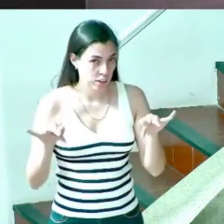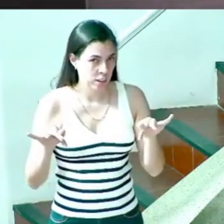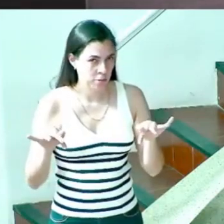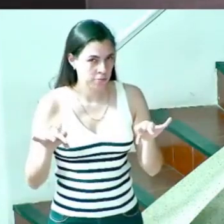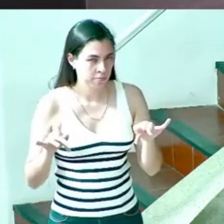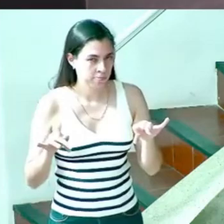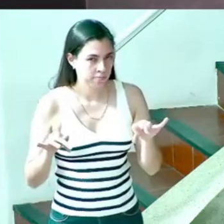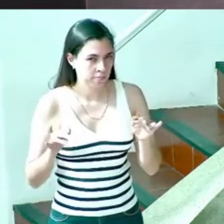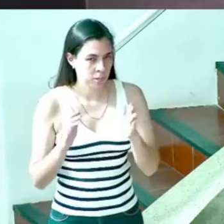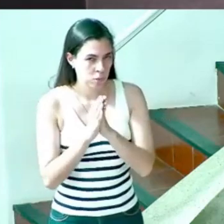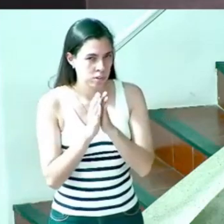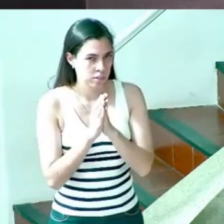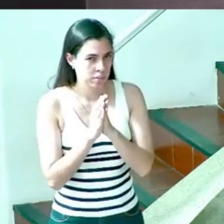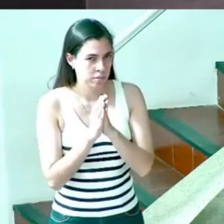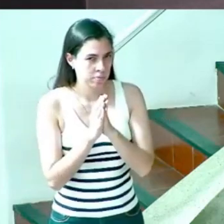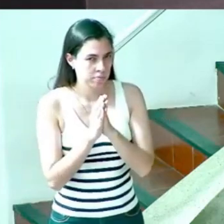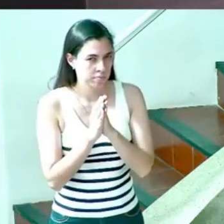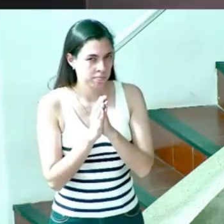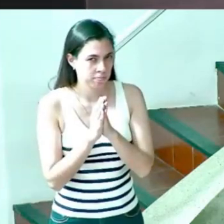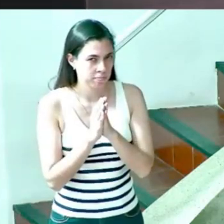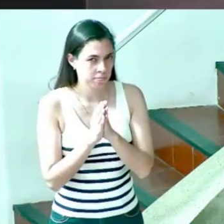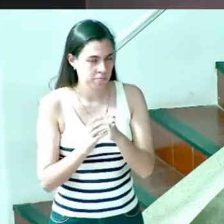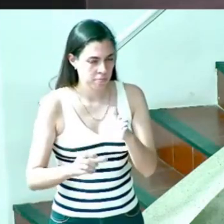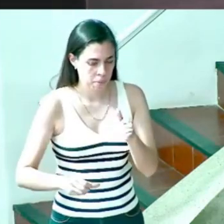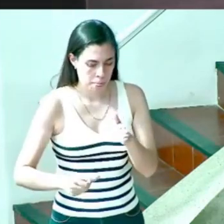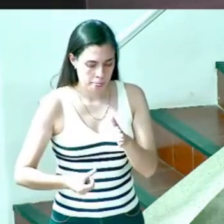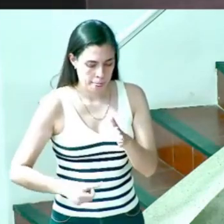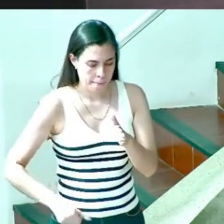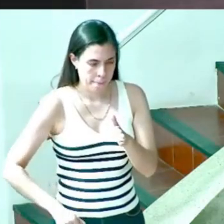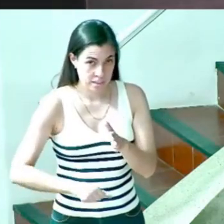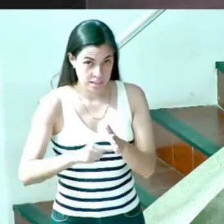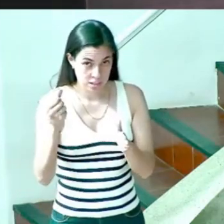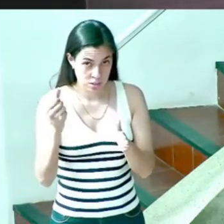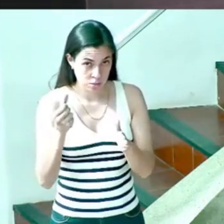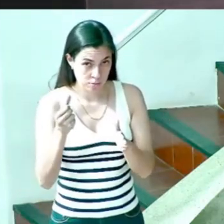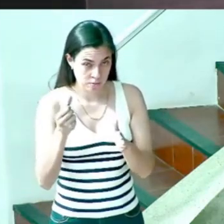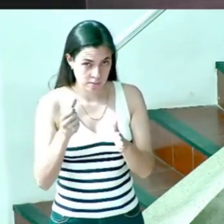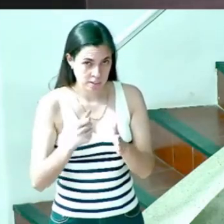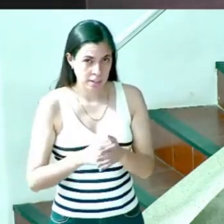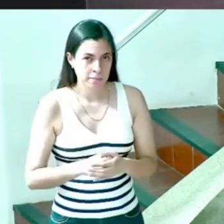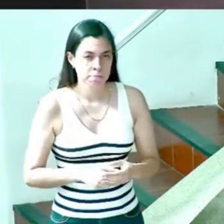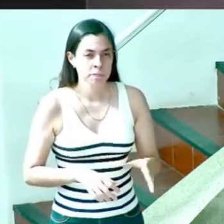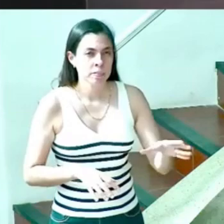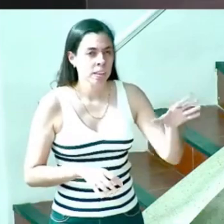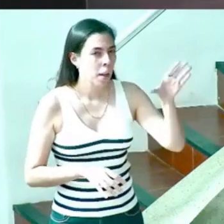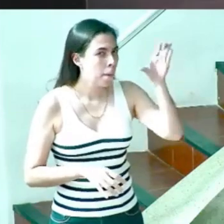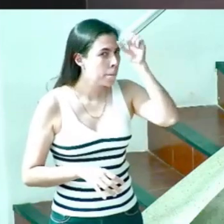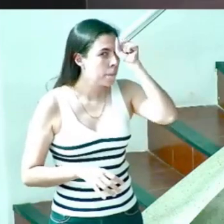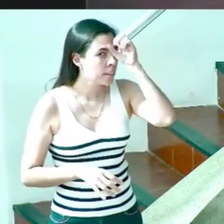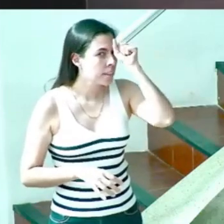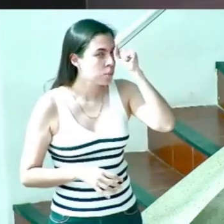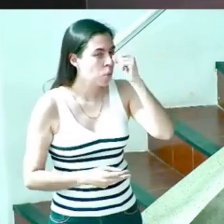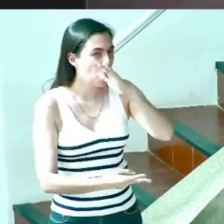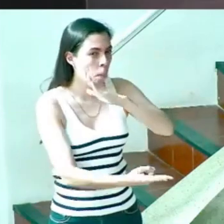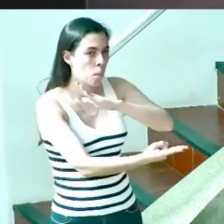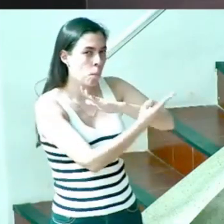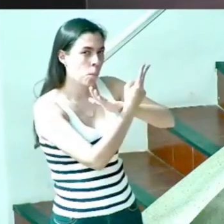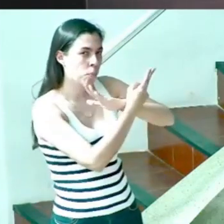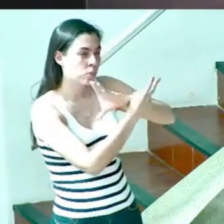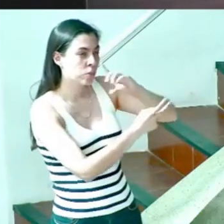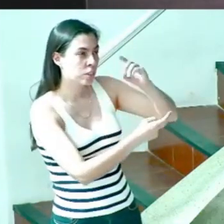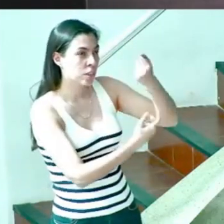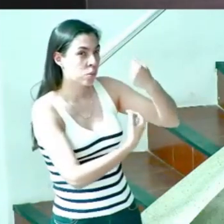nos ensina a respeito da proteção do Pai. E é um caminho natural. Aqueles que